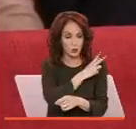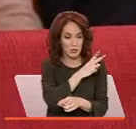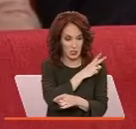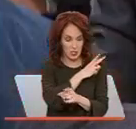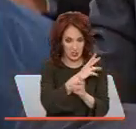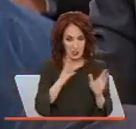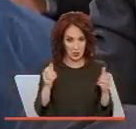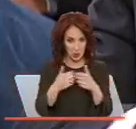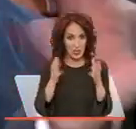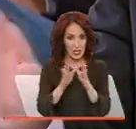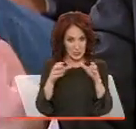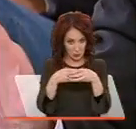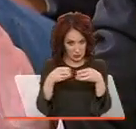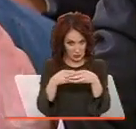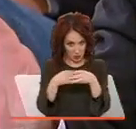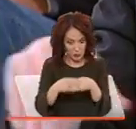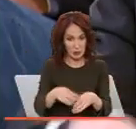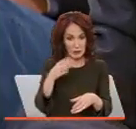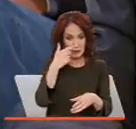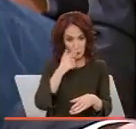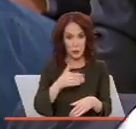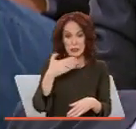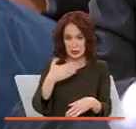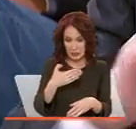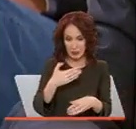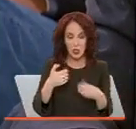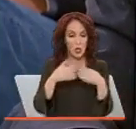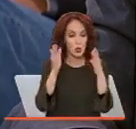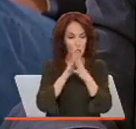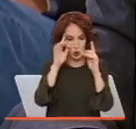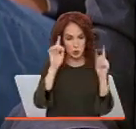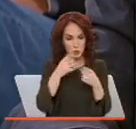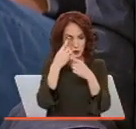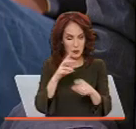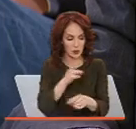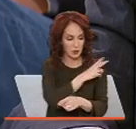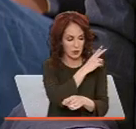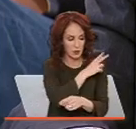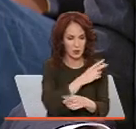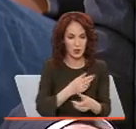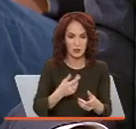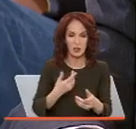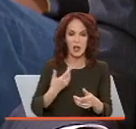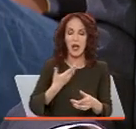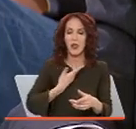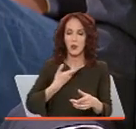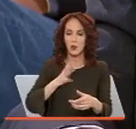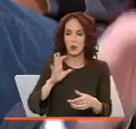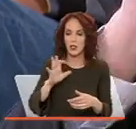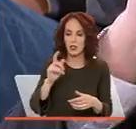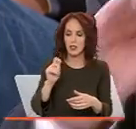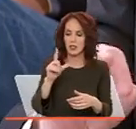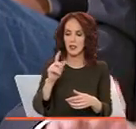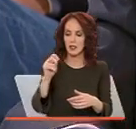ótimo. Damos os 7, muitíssimo bem. Mas não sabe o nome da senhora do Bloco de Esquerda. Sim, mas a doutora Helena. Ah, muito bem.